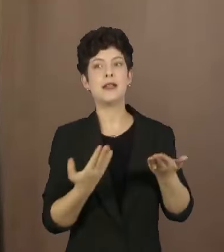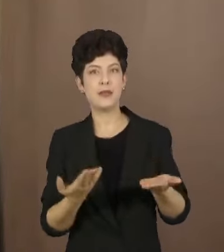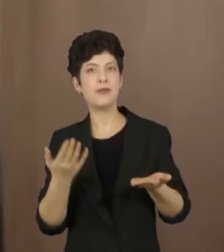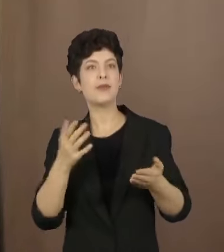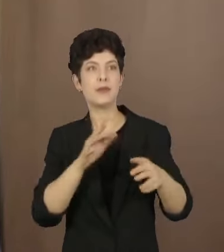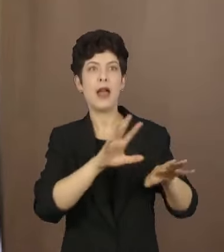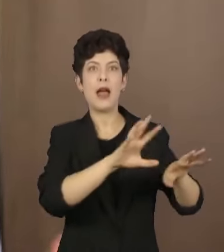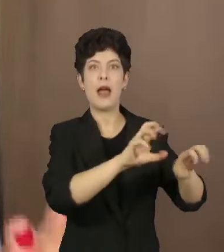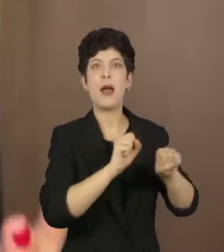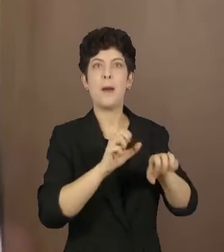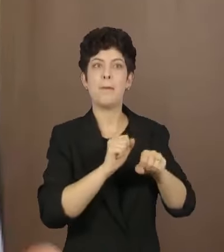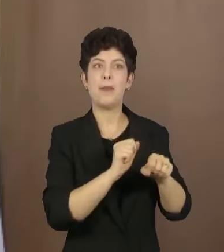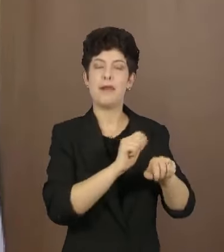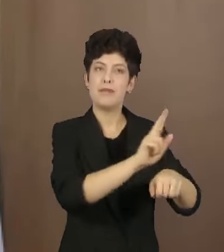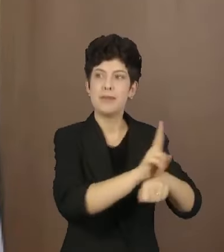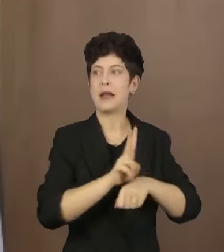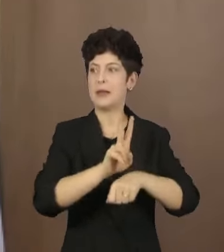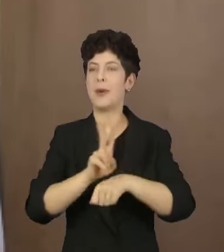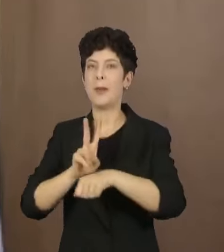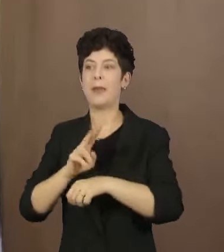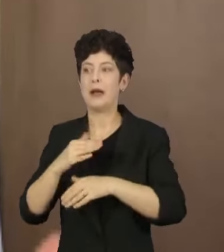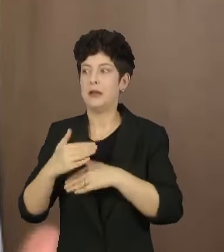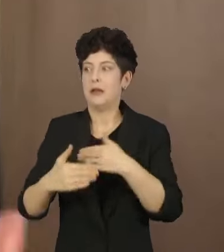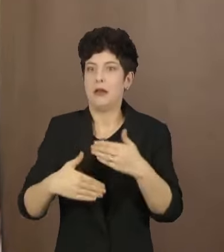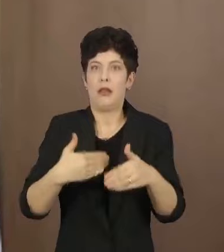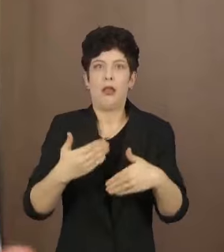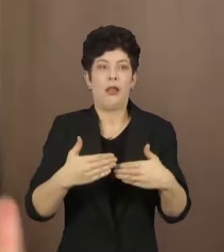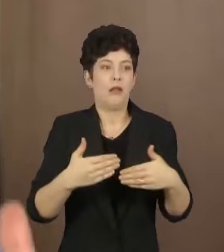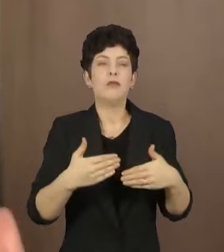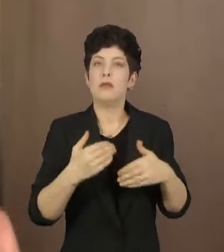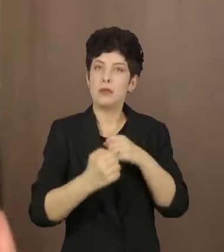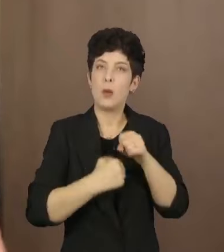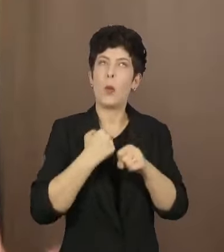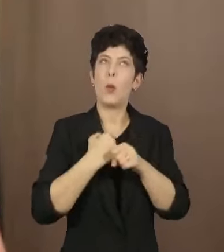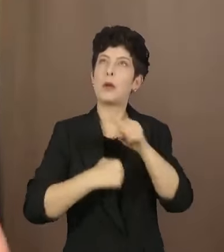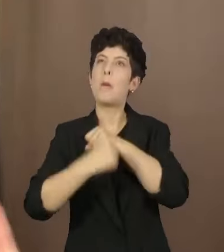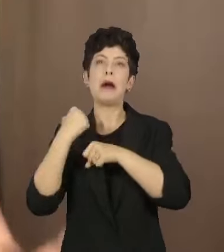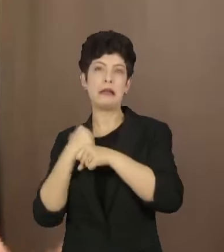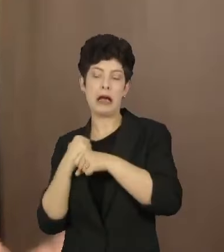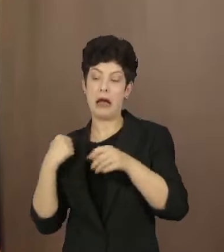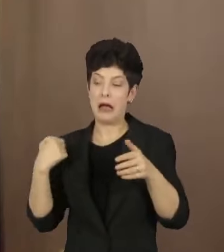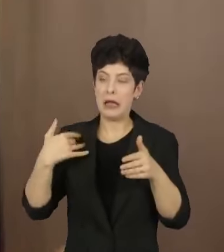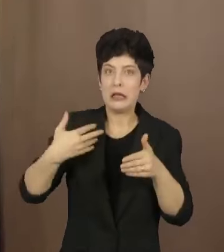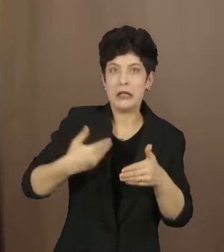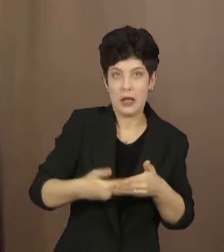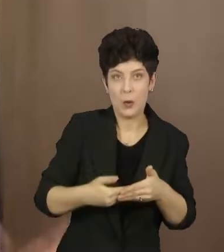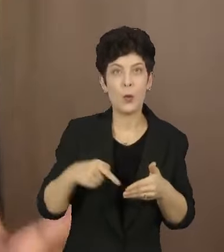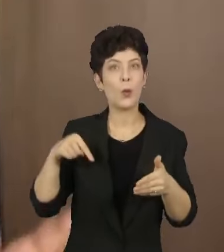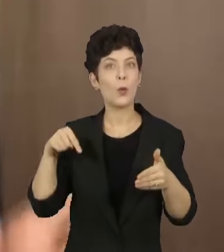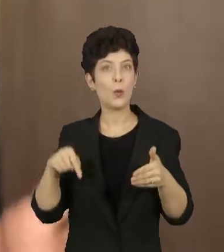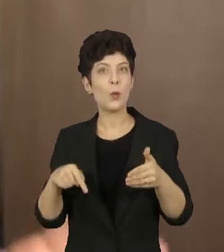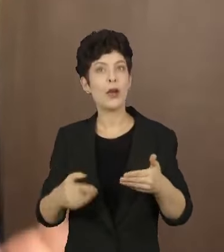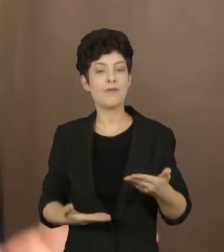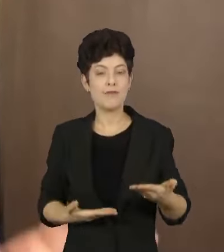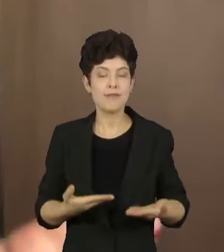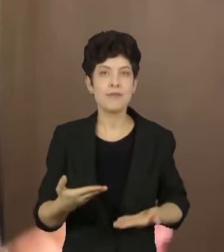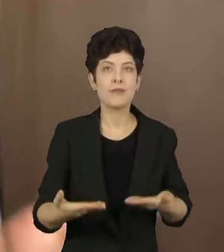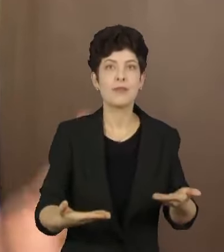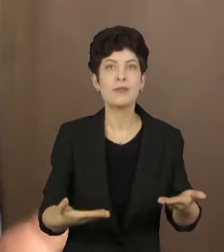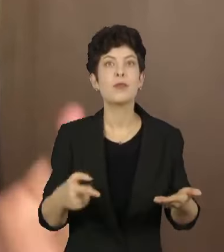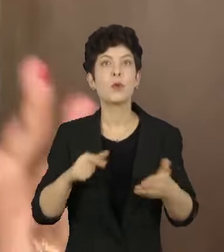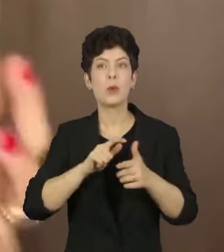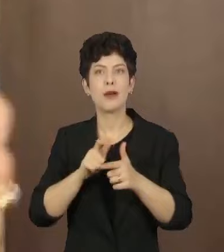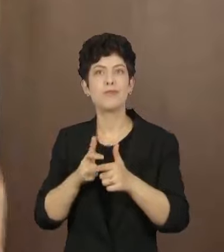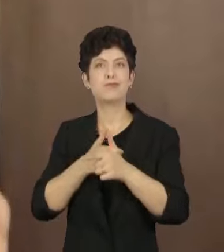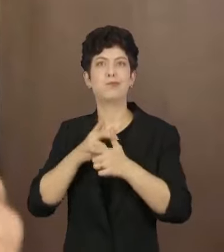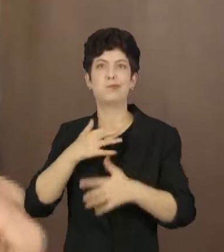naquele momento. E depois, no final do ano passado para cá, o que a gente tem visto é que o endividamento